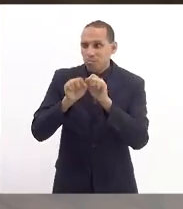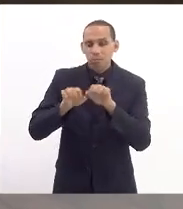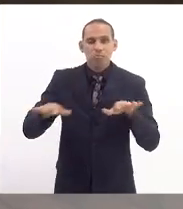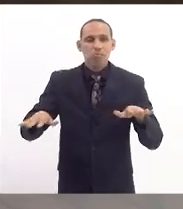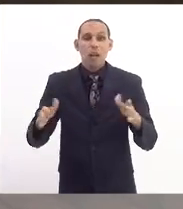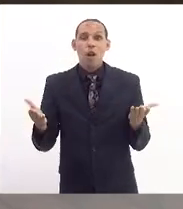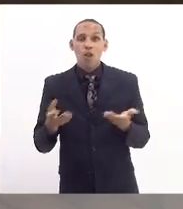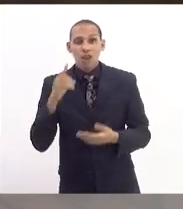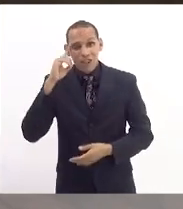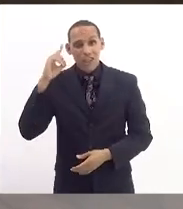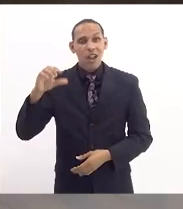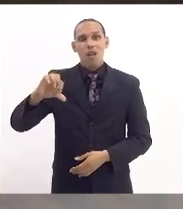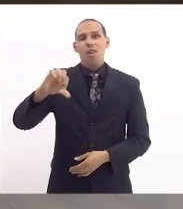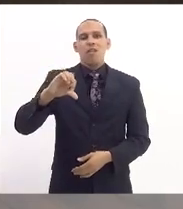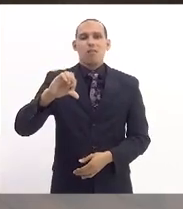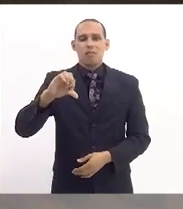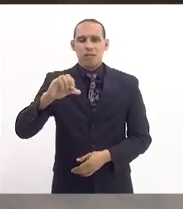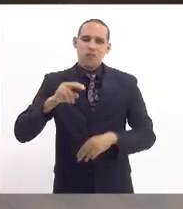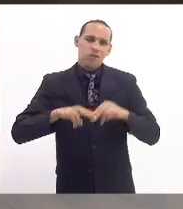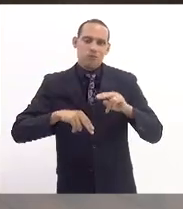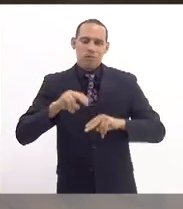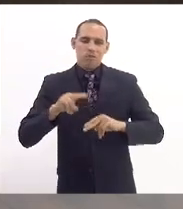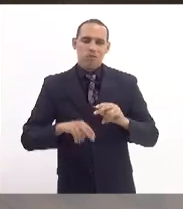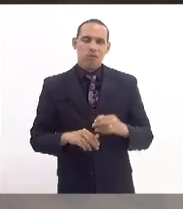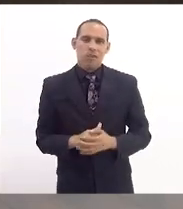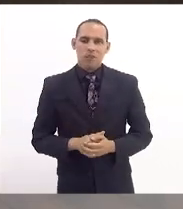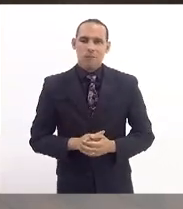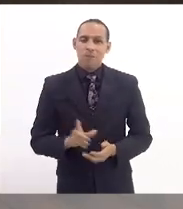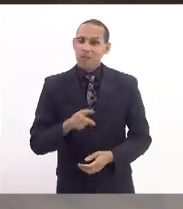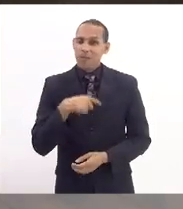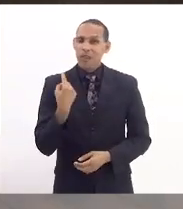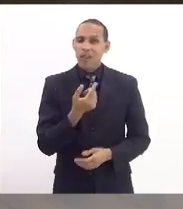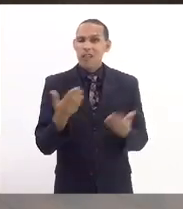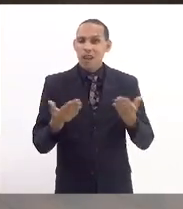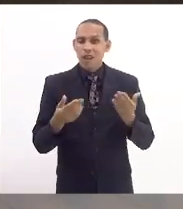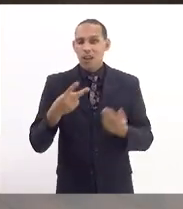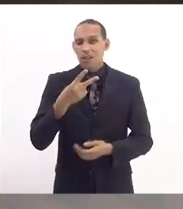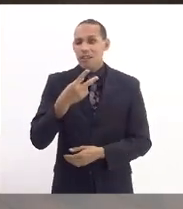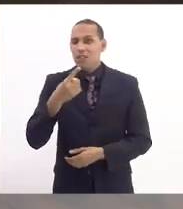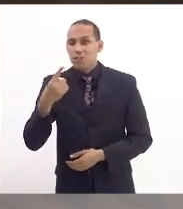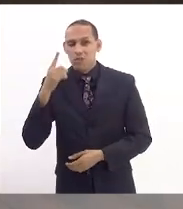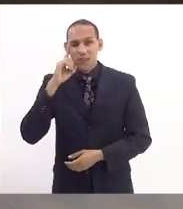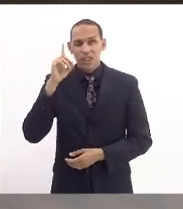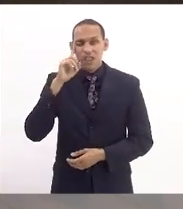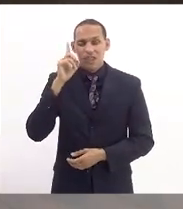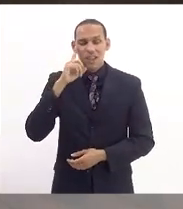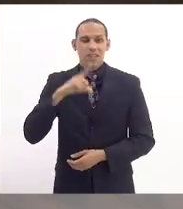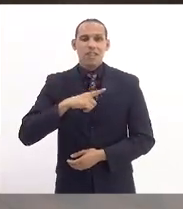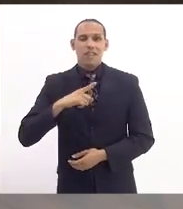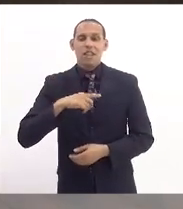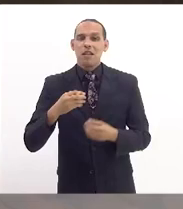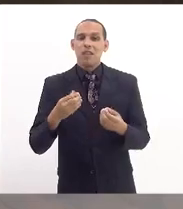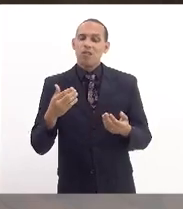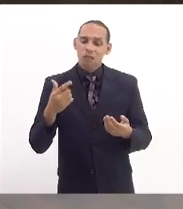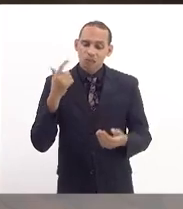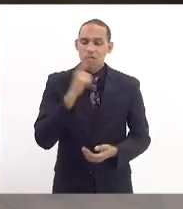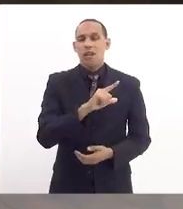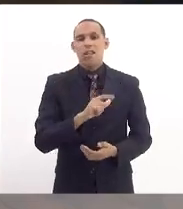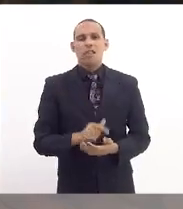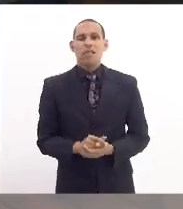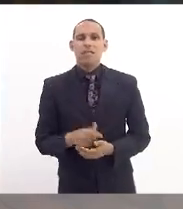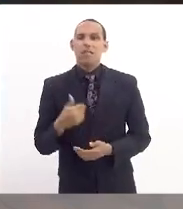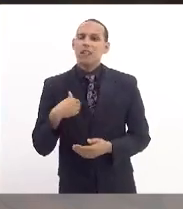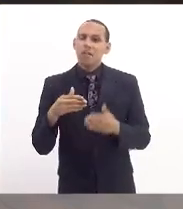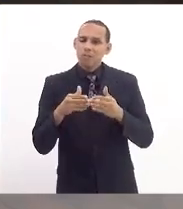é dia nove de Junho nós temos 21 dias para que isso aconteça